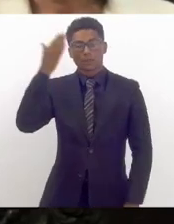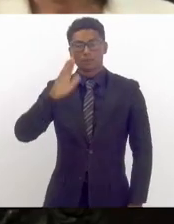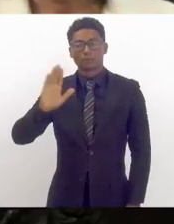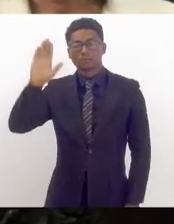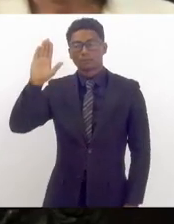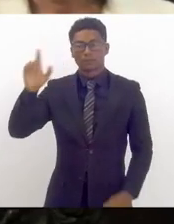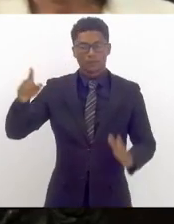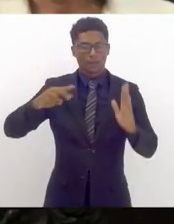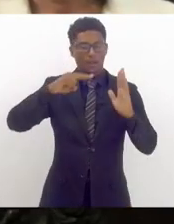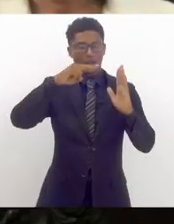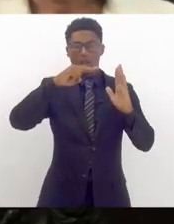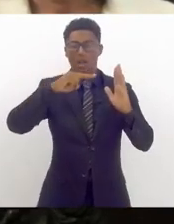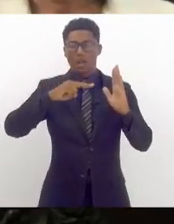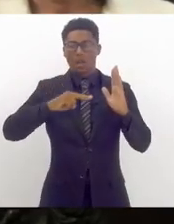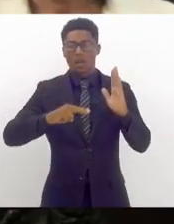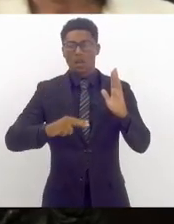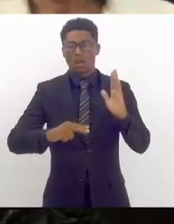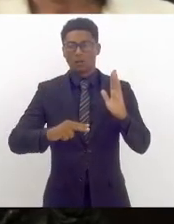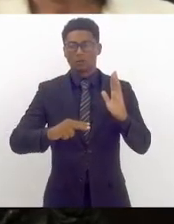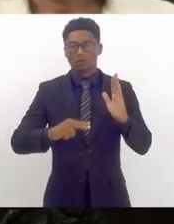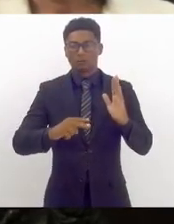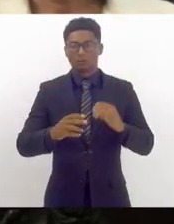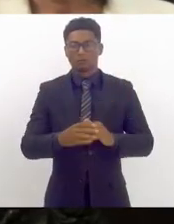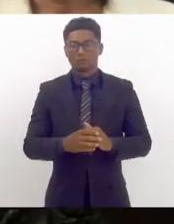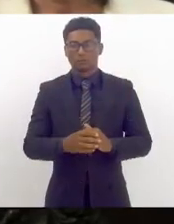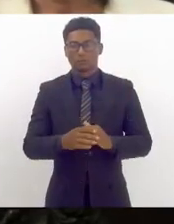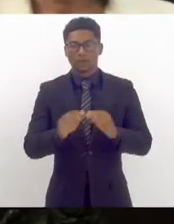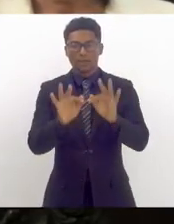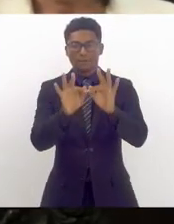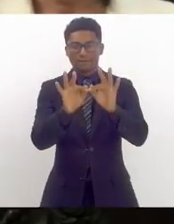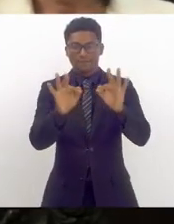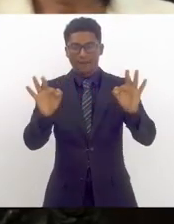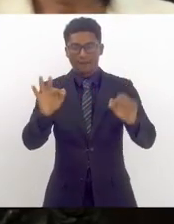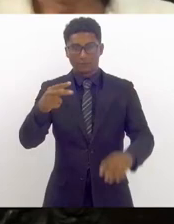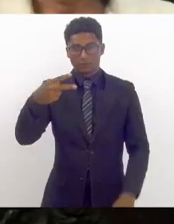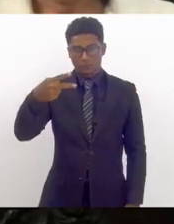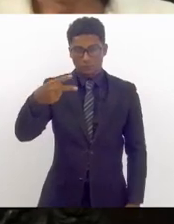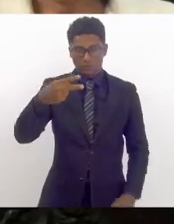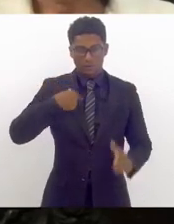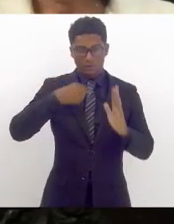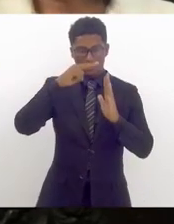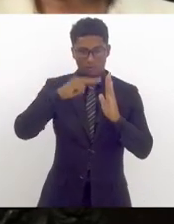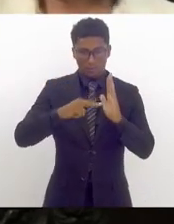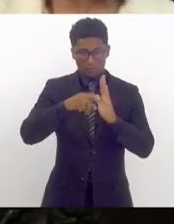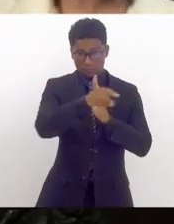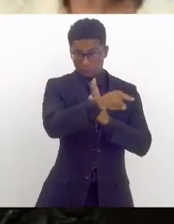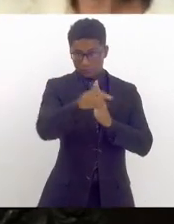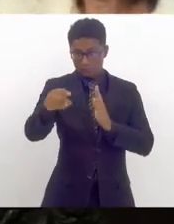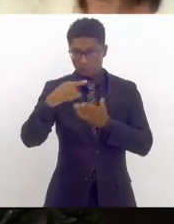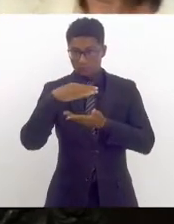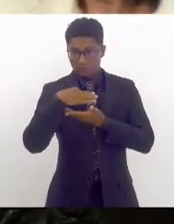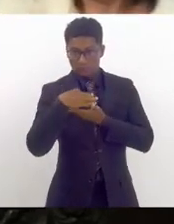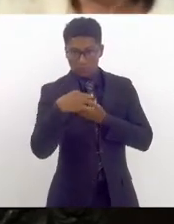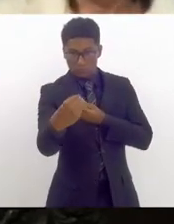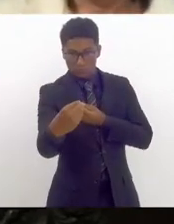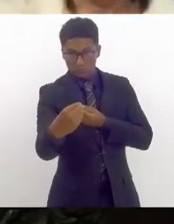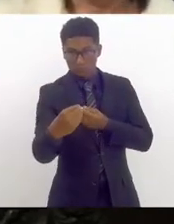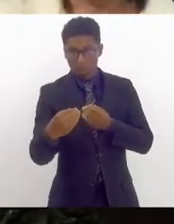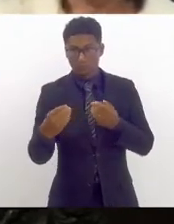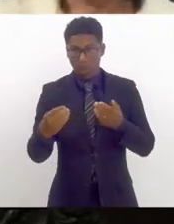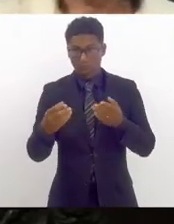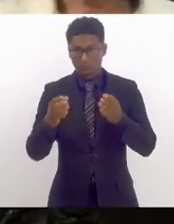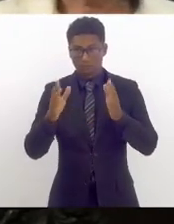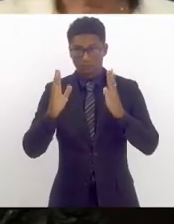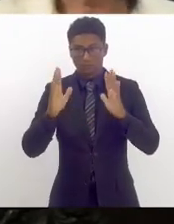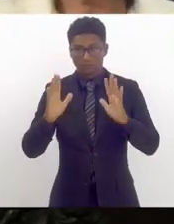dos empossados. Então, são duas frases aqui, eu vou lendo e as pessoas repetem. Já está tudo organizadinho